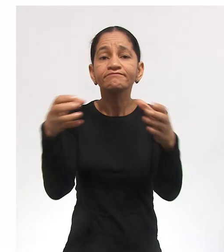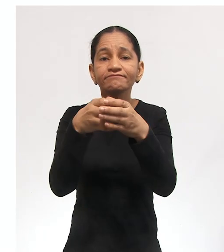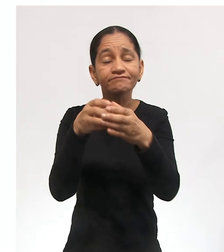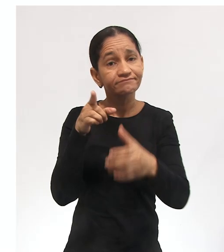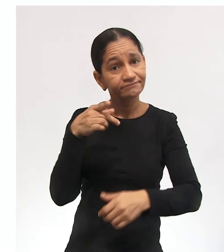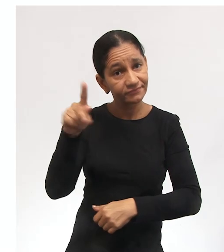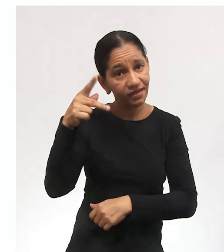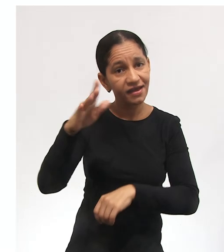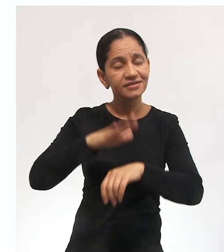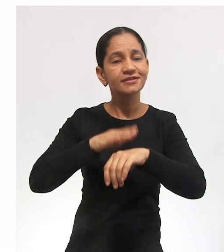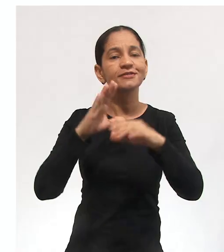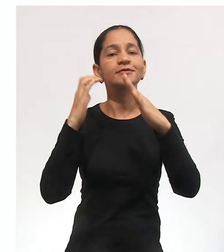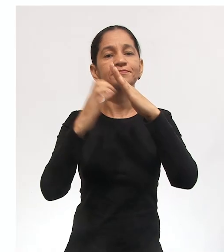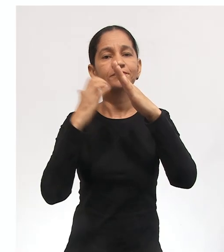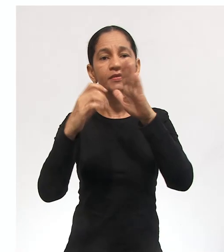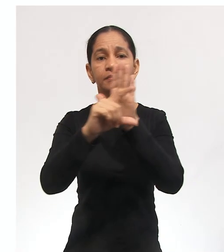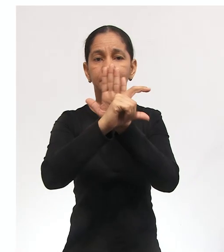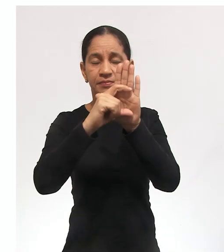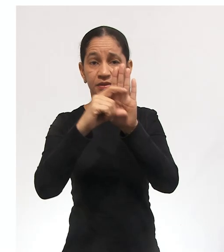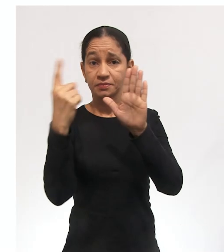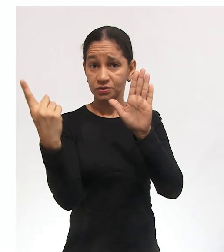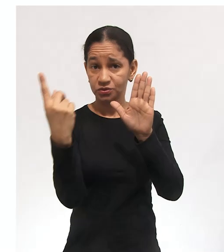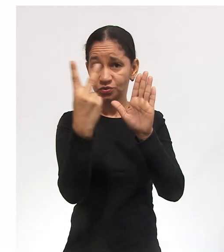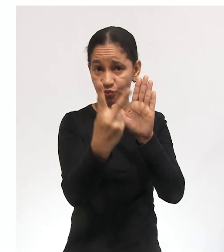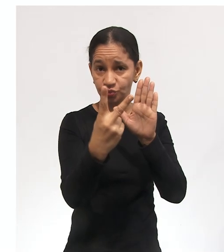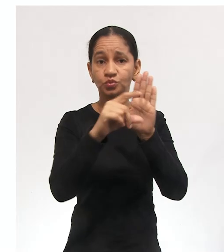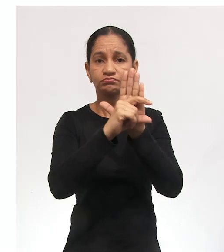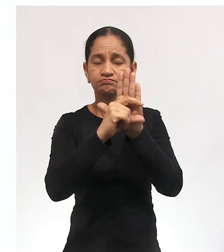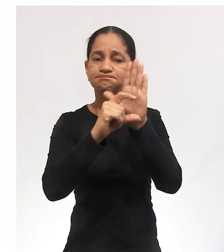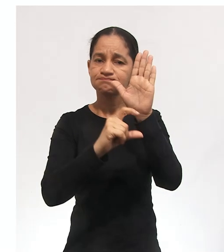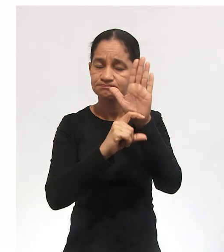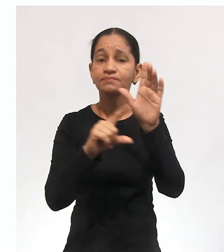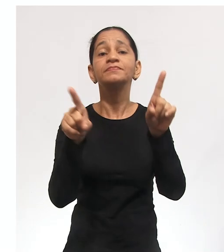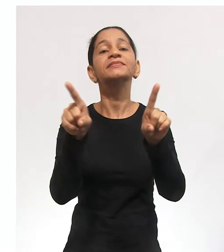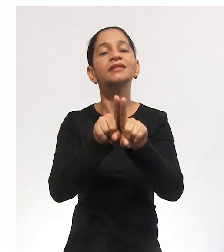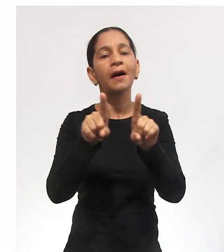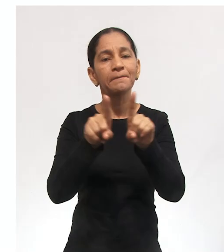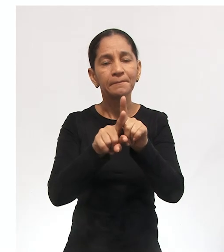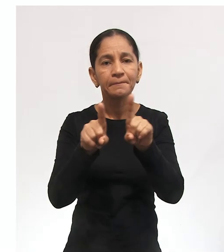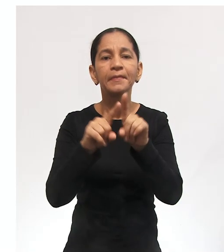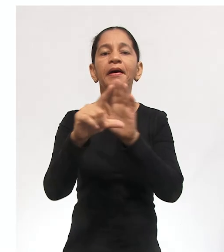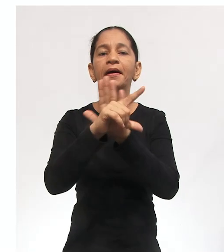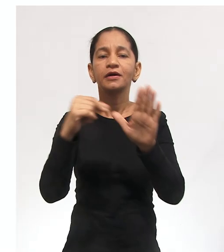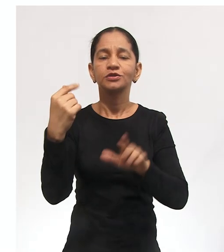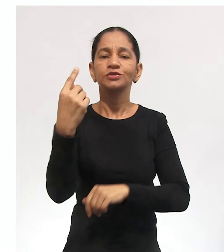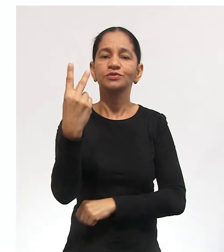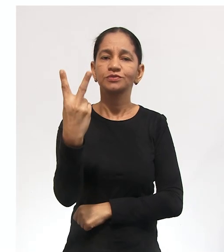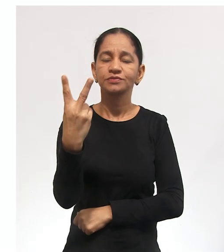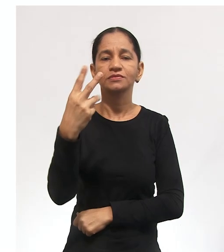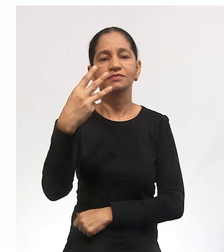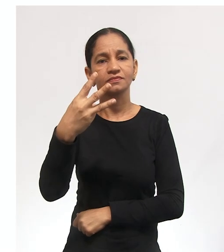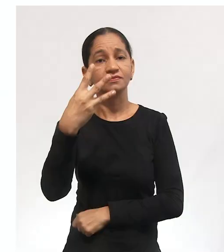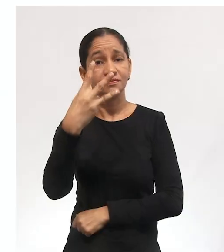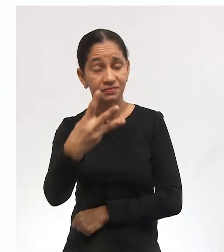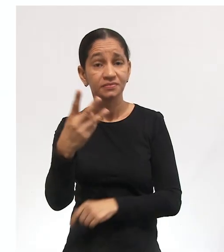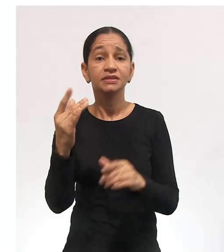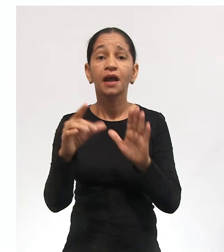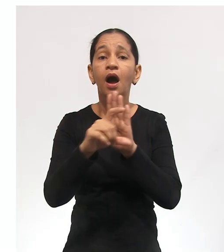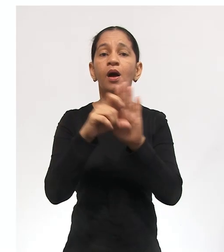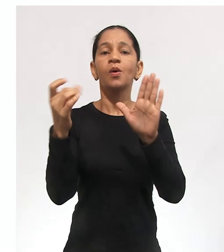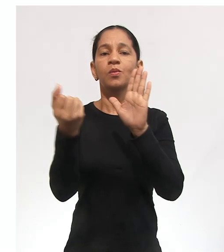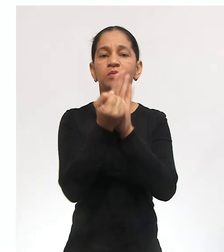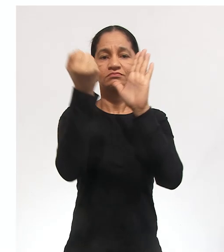inciso 2º, parágrafos 1º e 2º, também no artigo 233 e 39, parágrafo